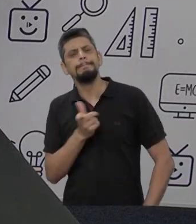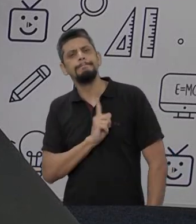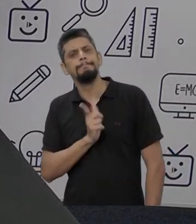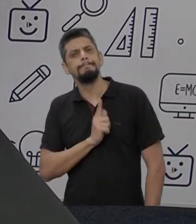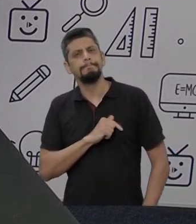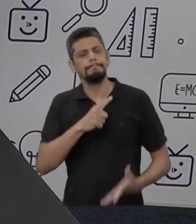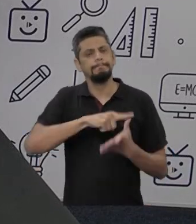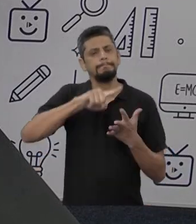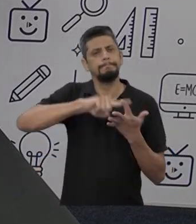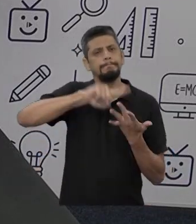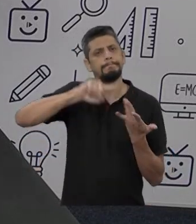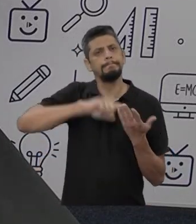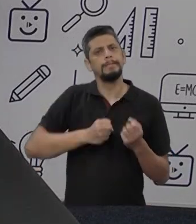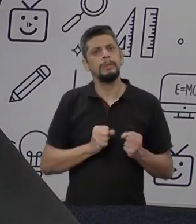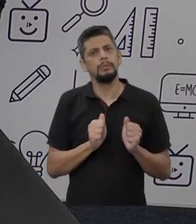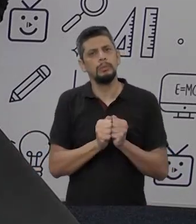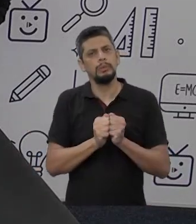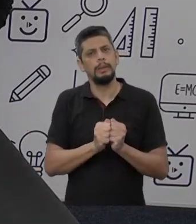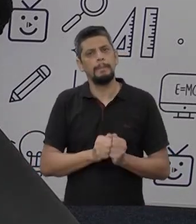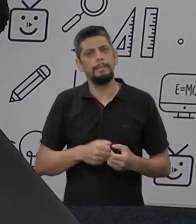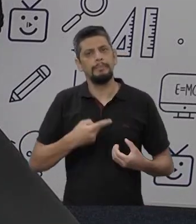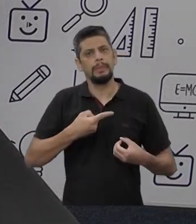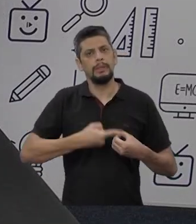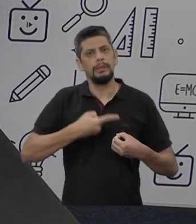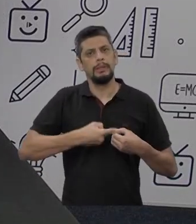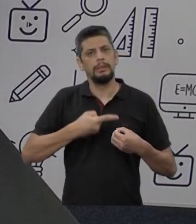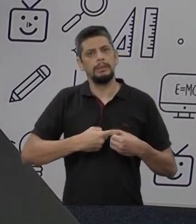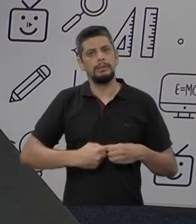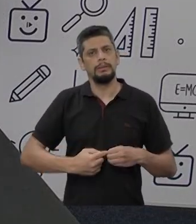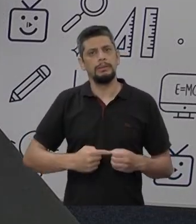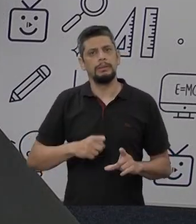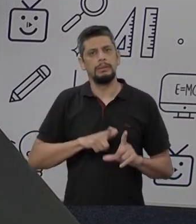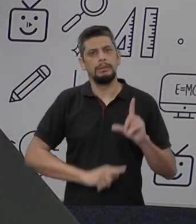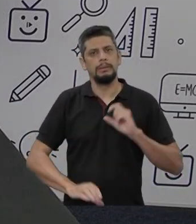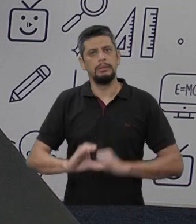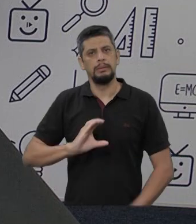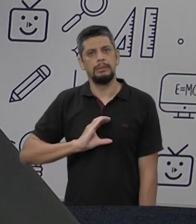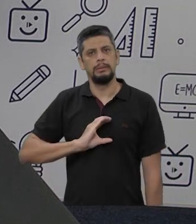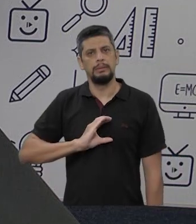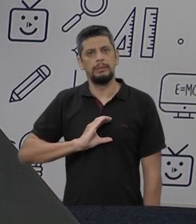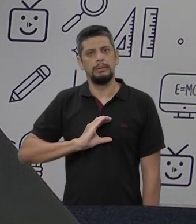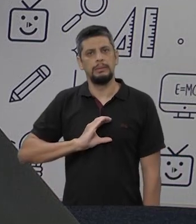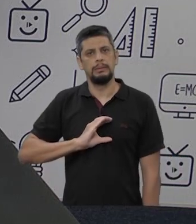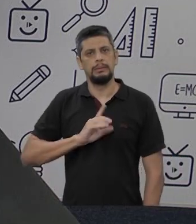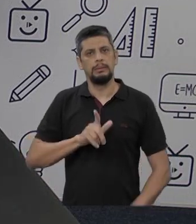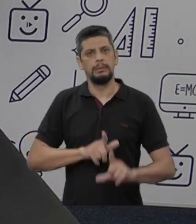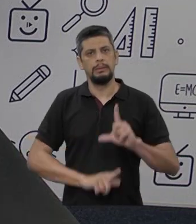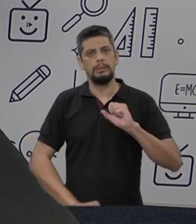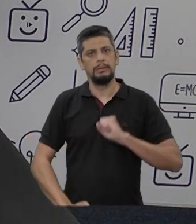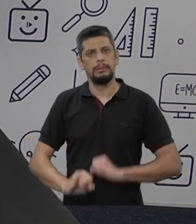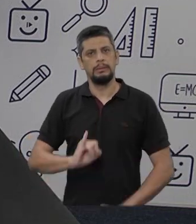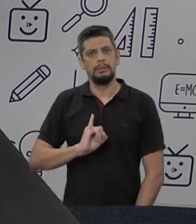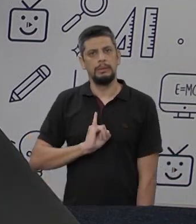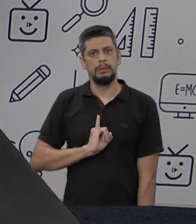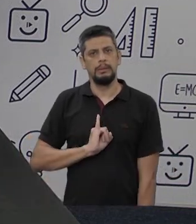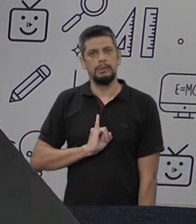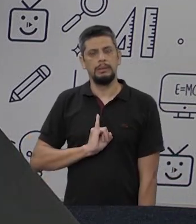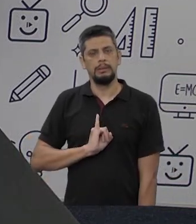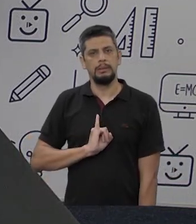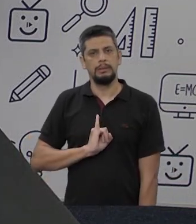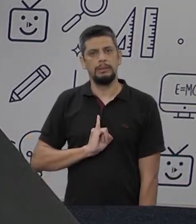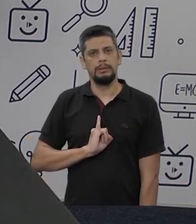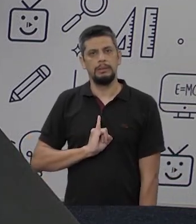que tem? Vamos contar juntos. Cidade tem a letra C, tem a letra I.